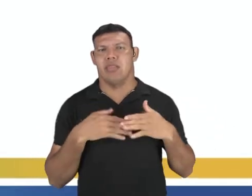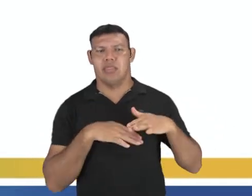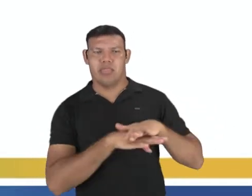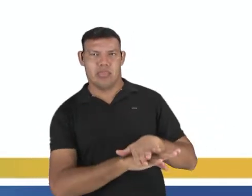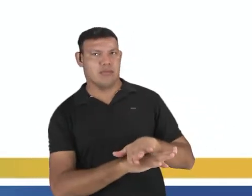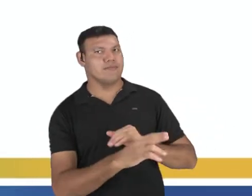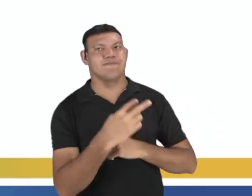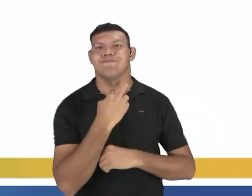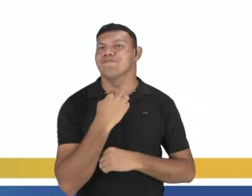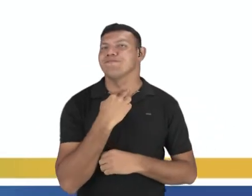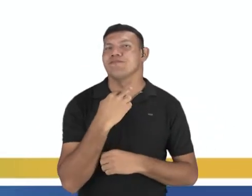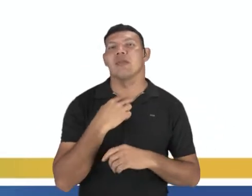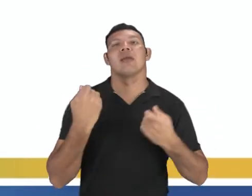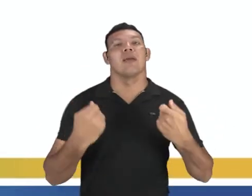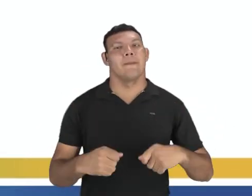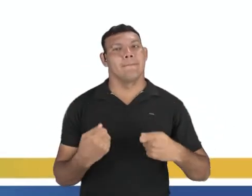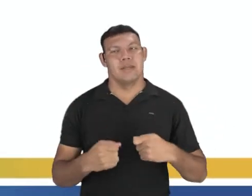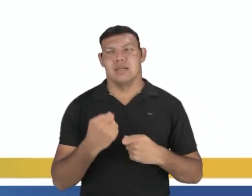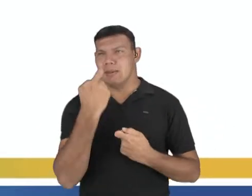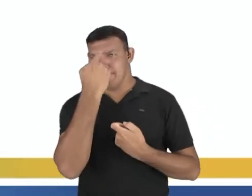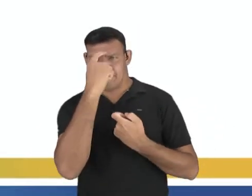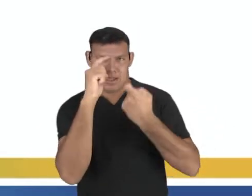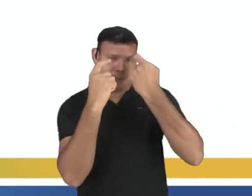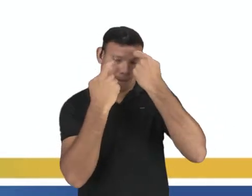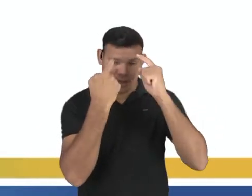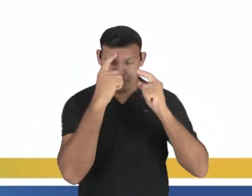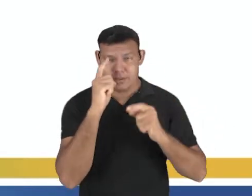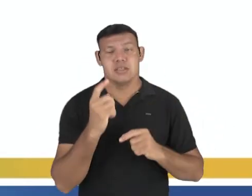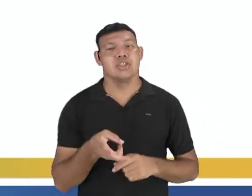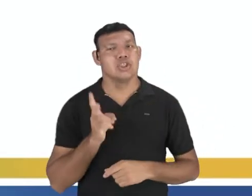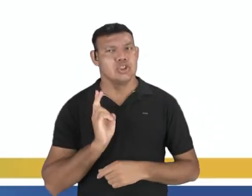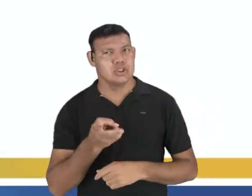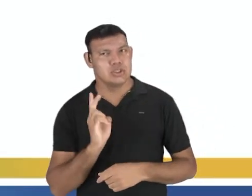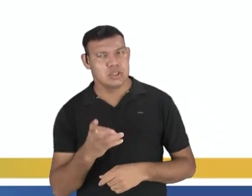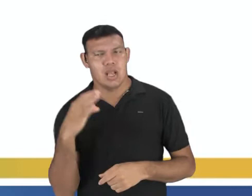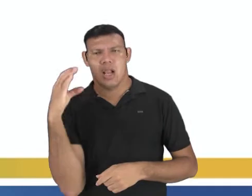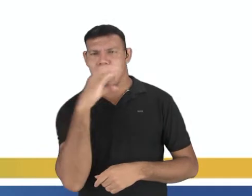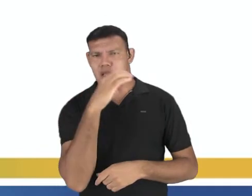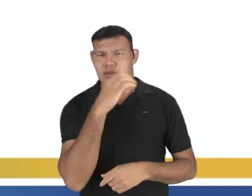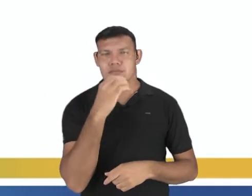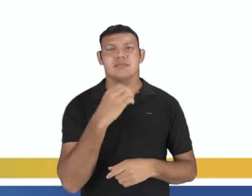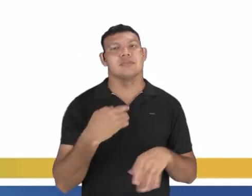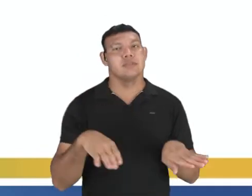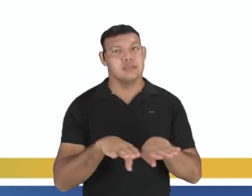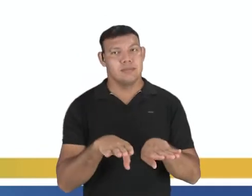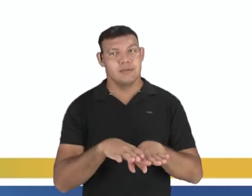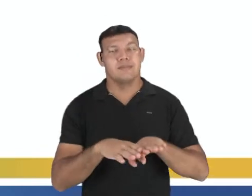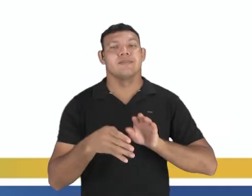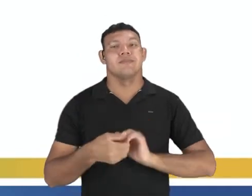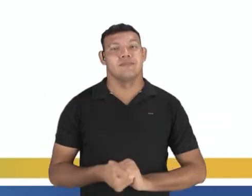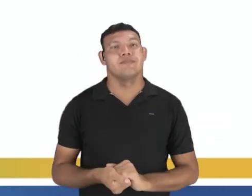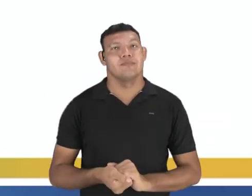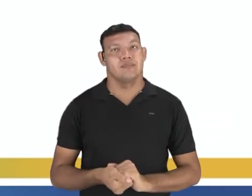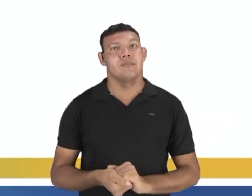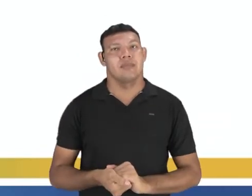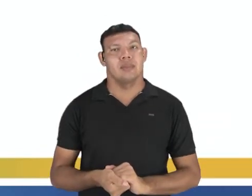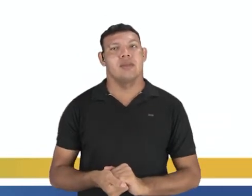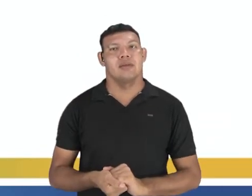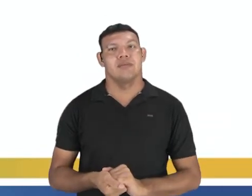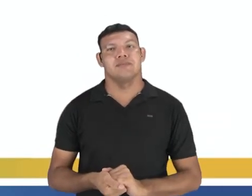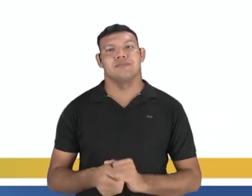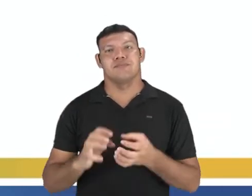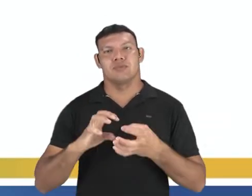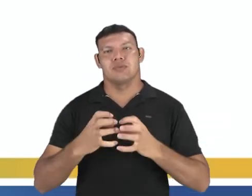estocada, então necessita que ela seja produzida sempre e de forma imediata, de forma contínua. Estima-se que